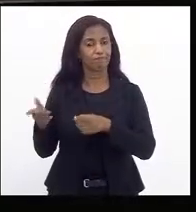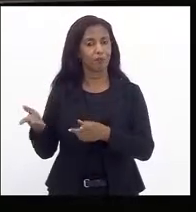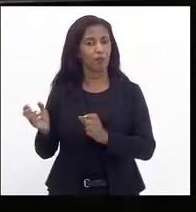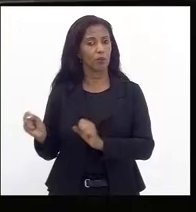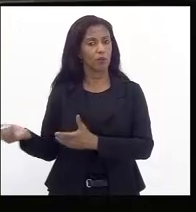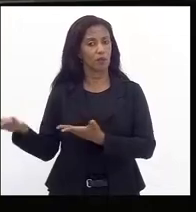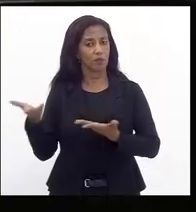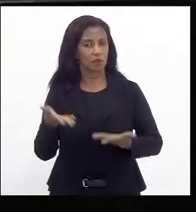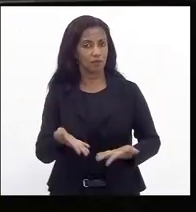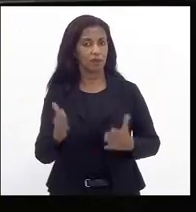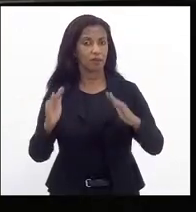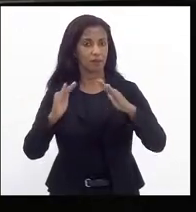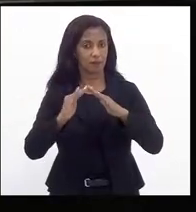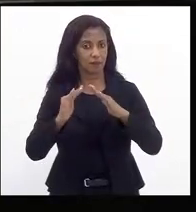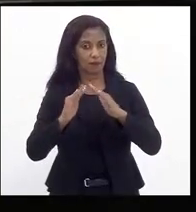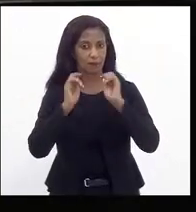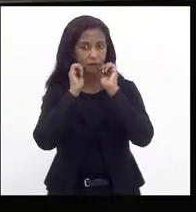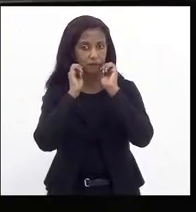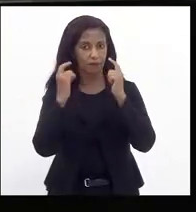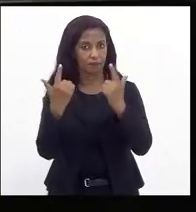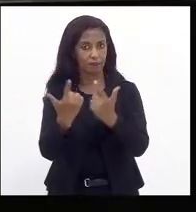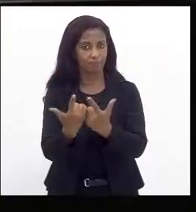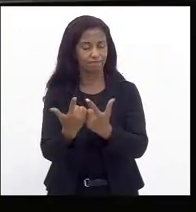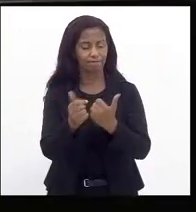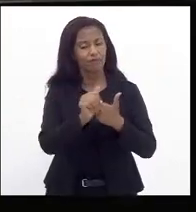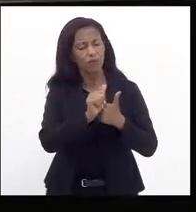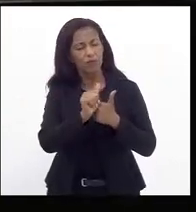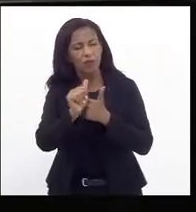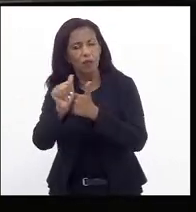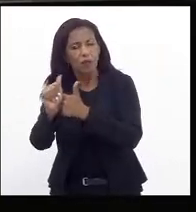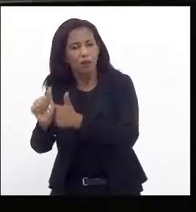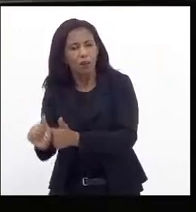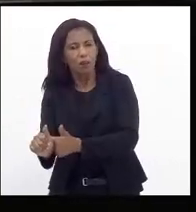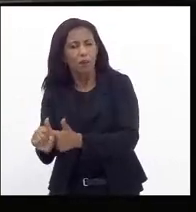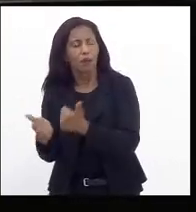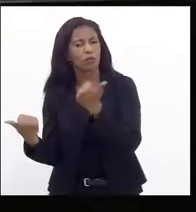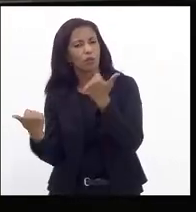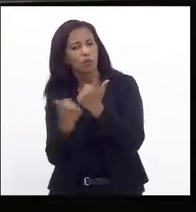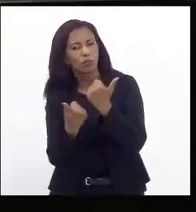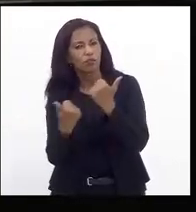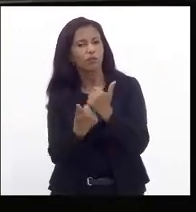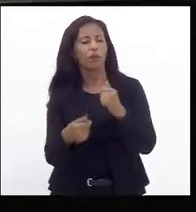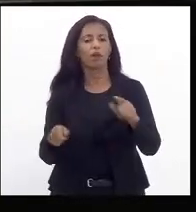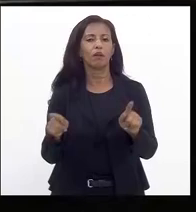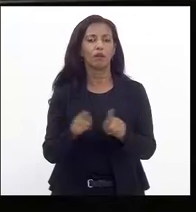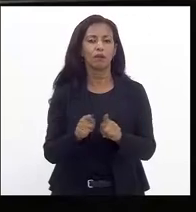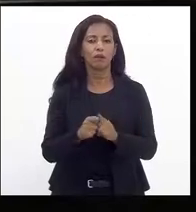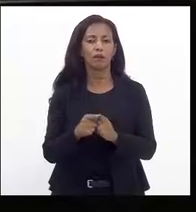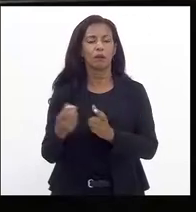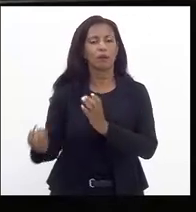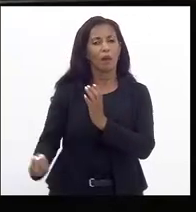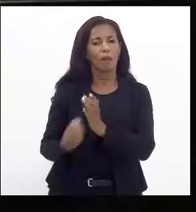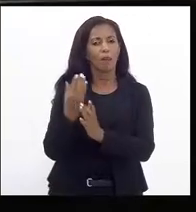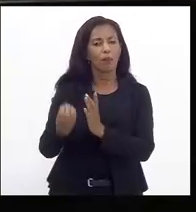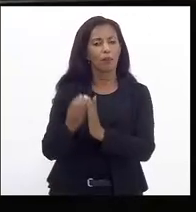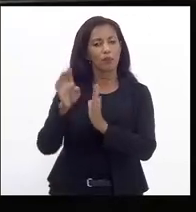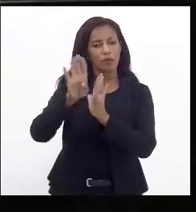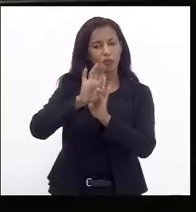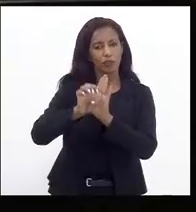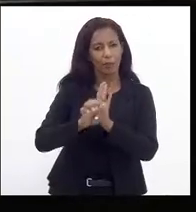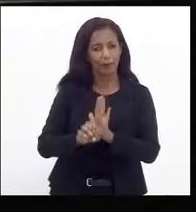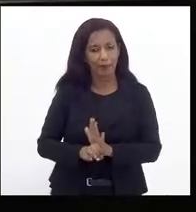pudessem vir a essa casa nos acompanhar nos auxiliar também tá produção de